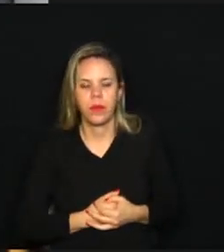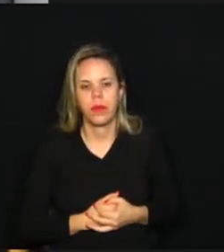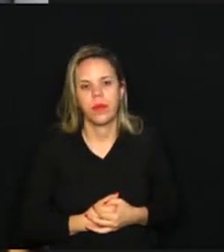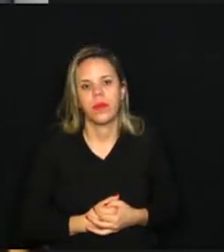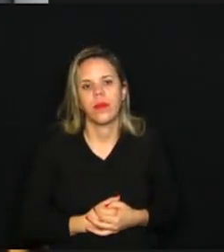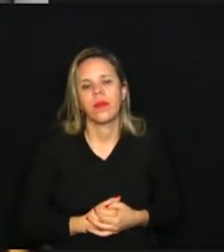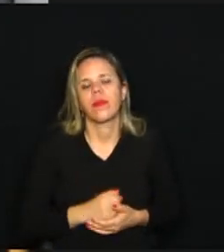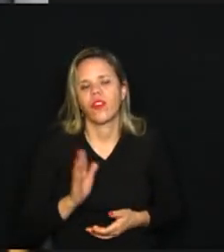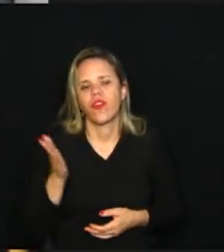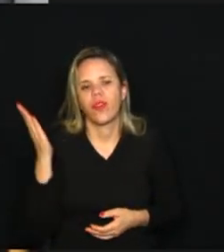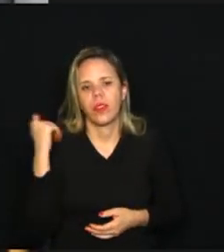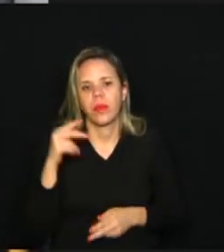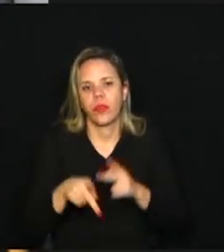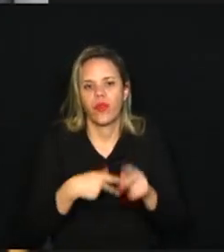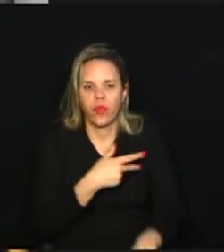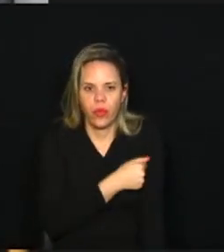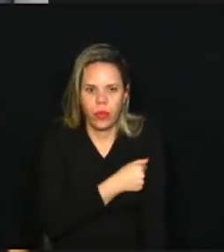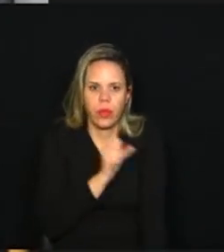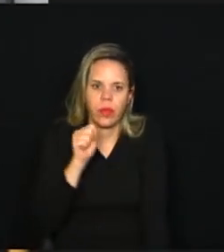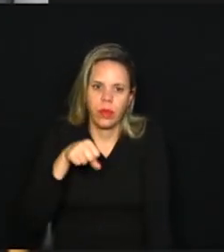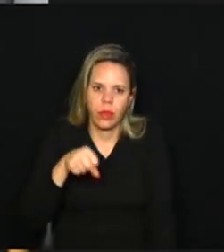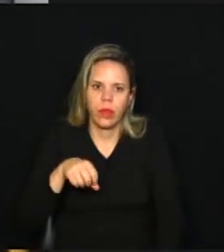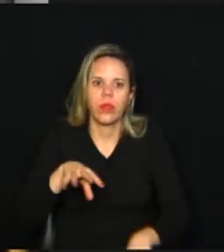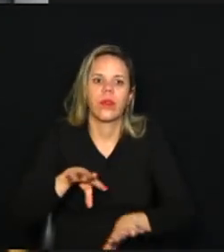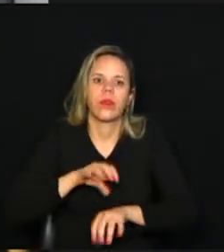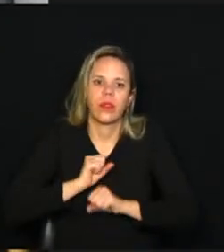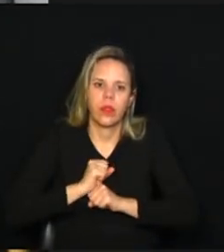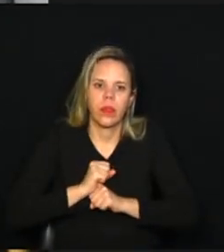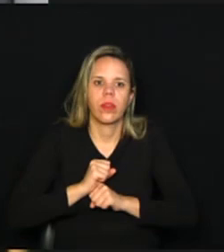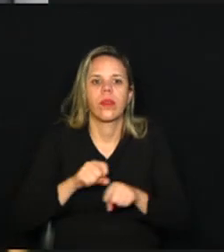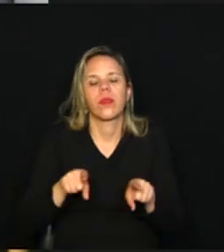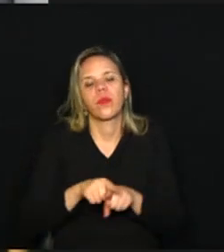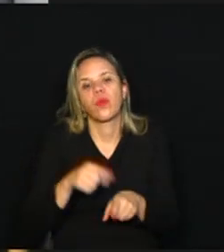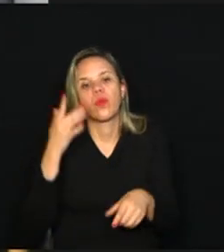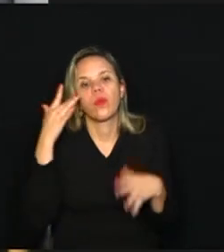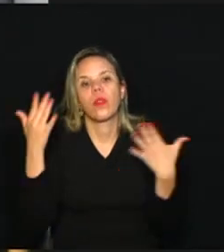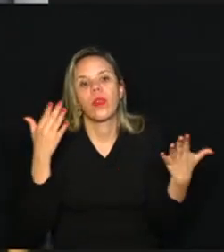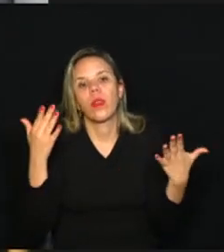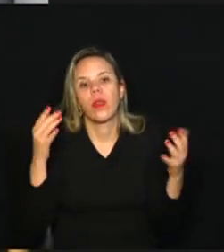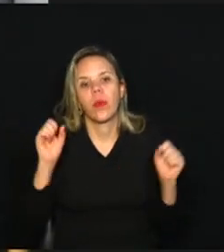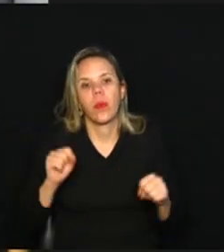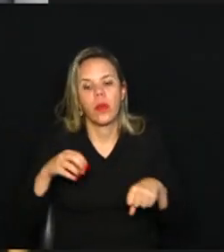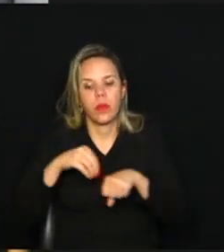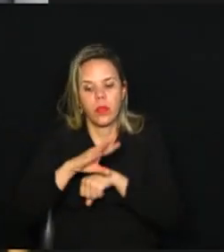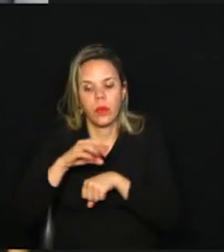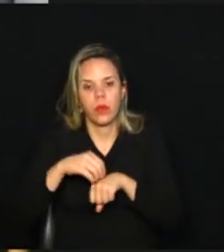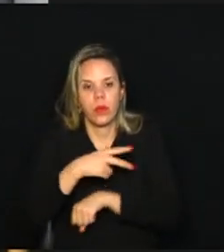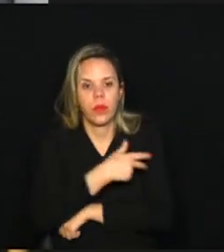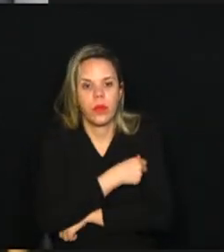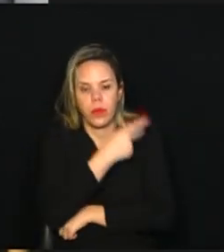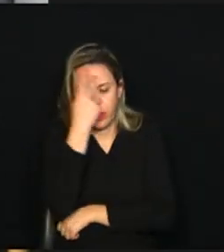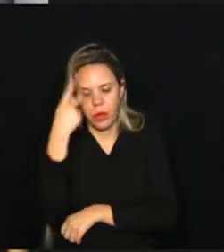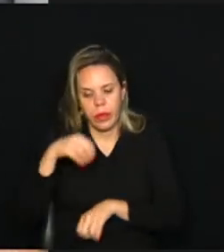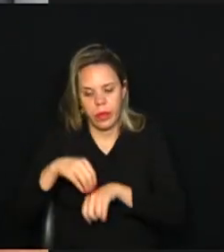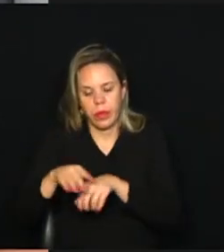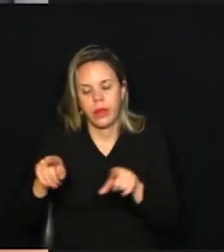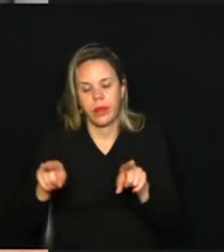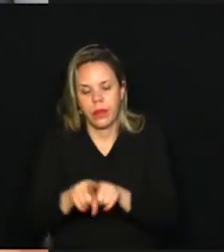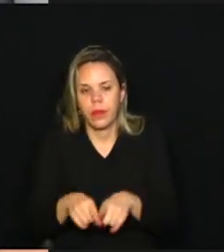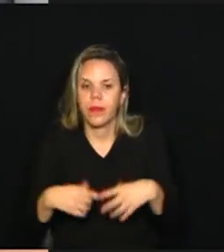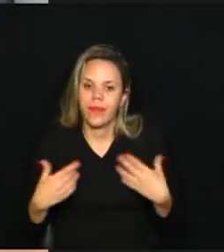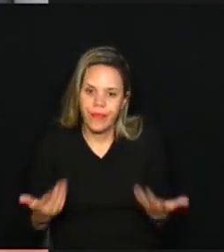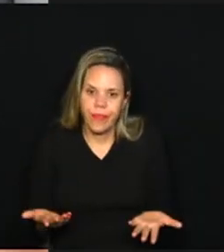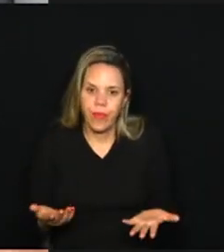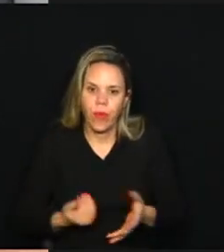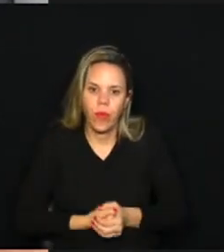já sabe que pessoas vacinadas podem, sim, ser contaminadas, mas a gente não sabe o quanto eles poderiam transmitir. Então, mesmo com